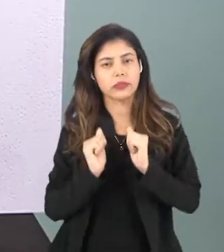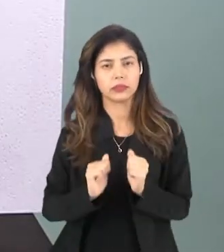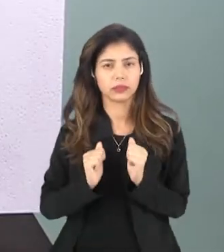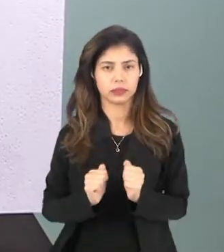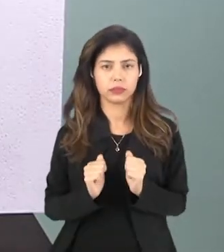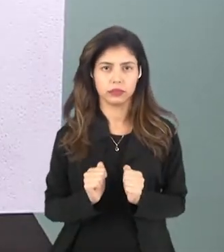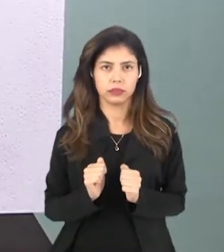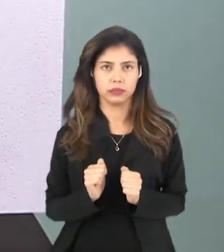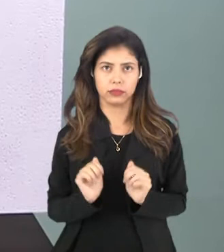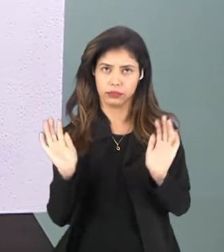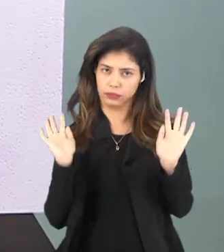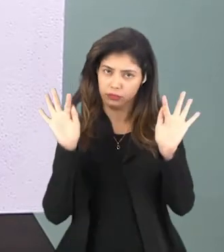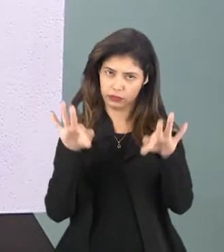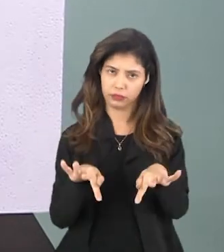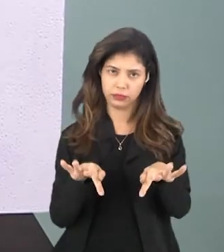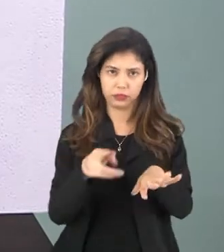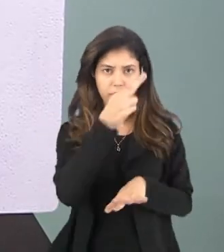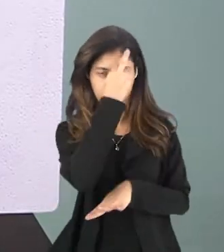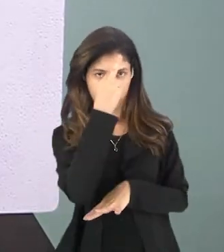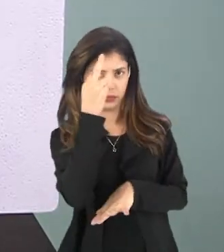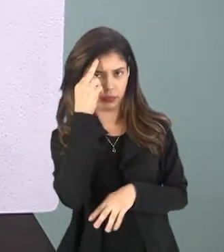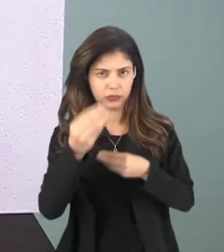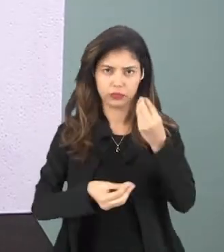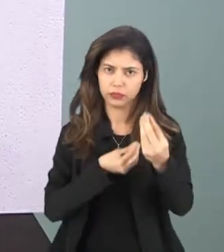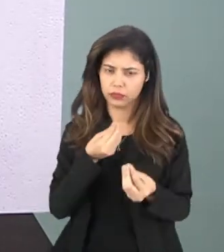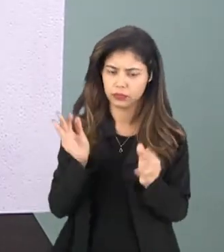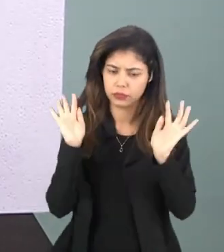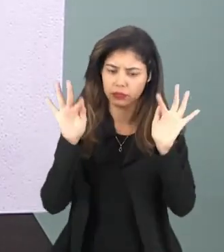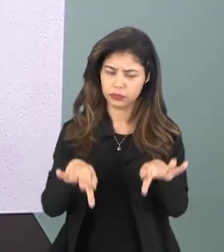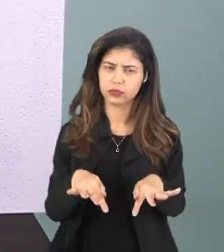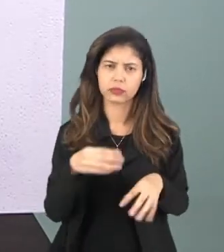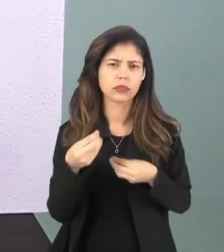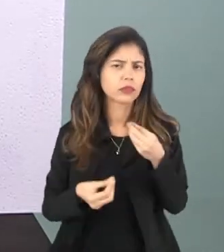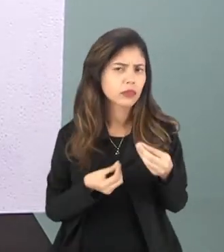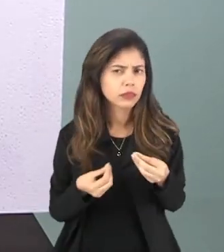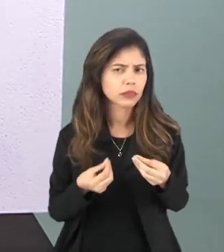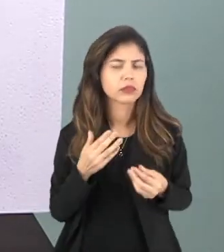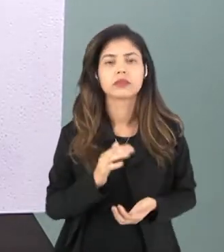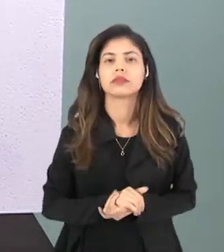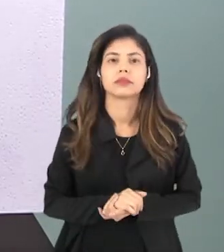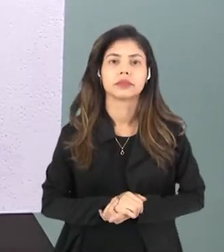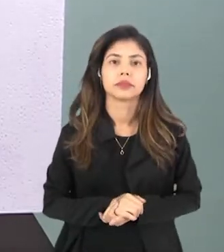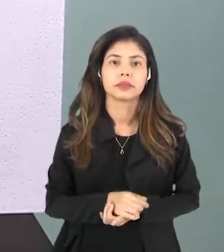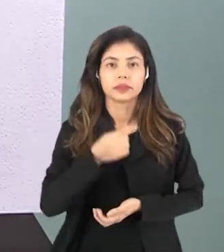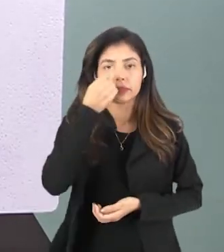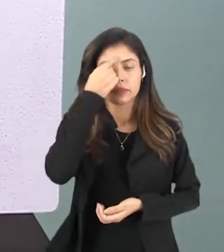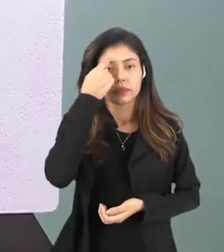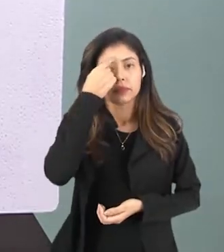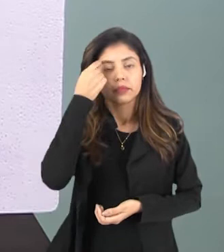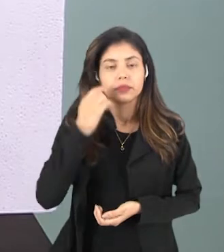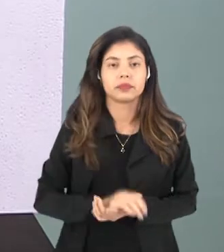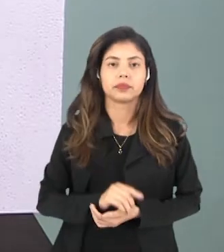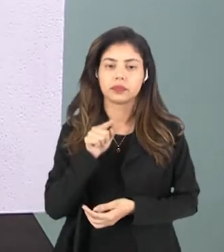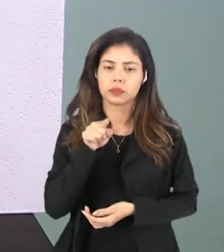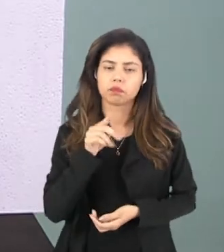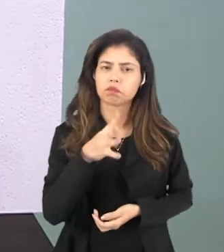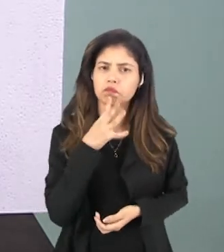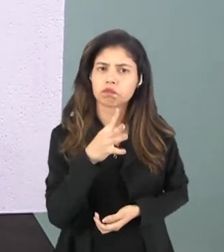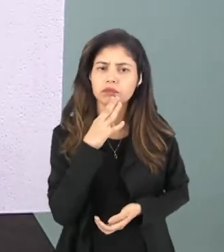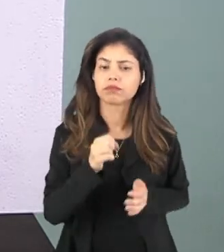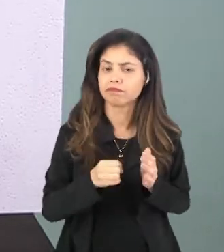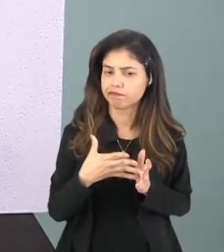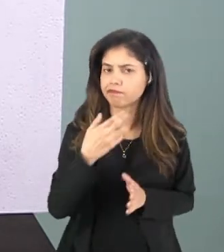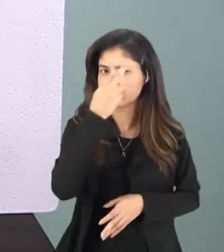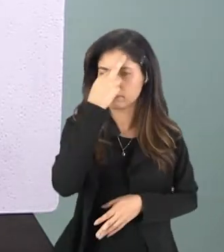podemos colocar o fim da história como podemos finalizar uma história a Você conhece muitas histórias